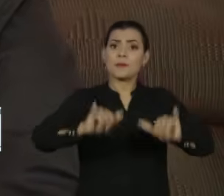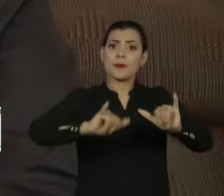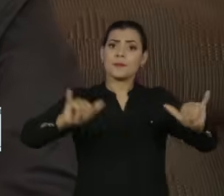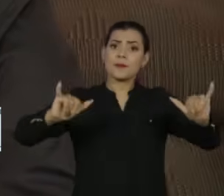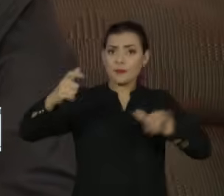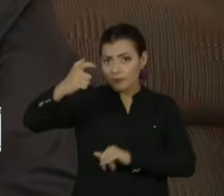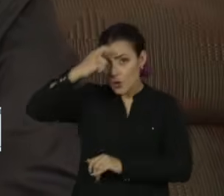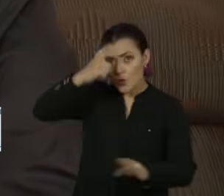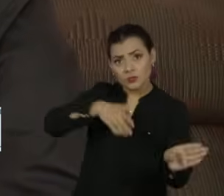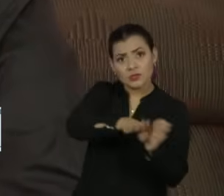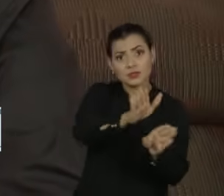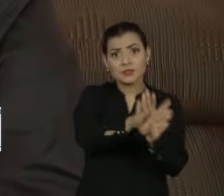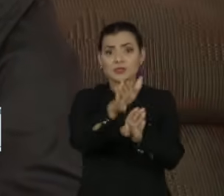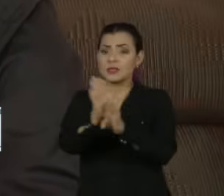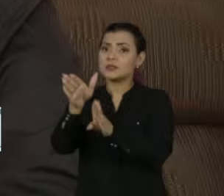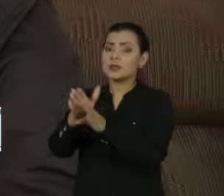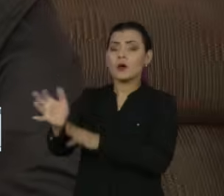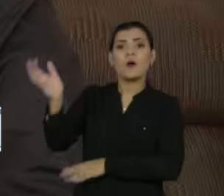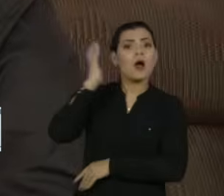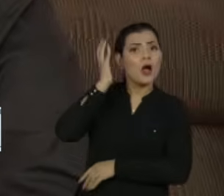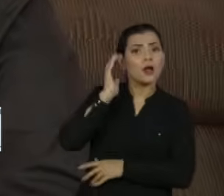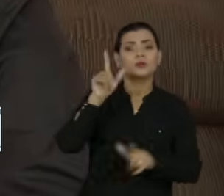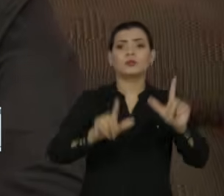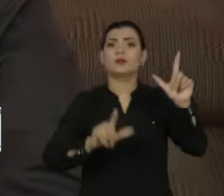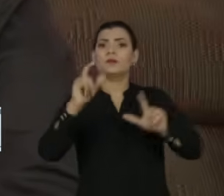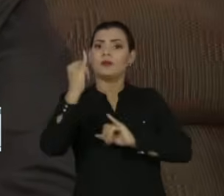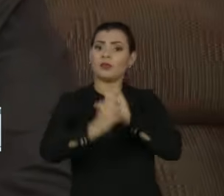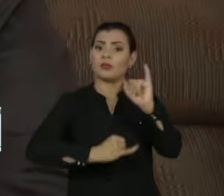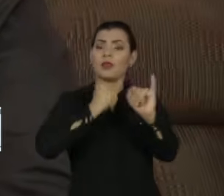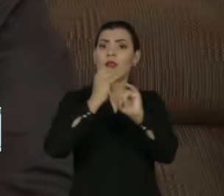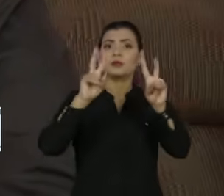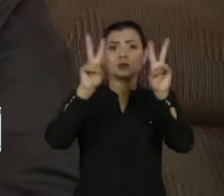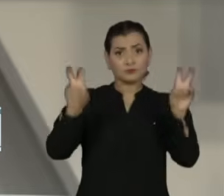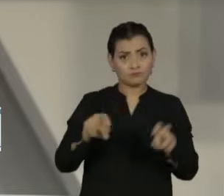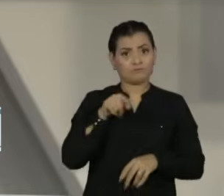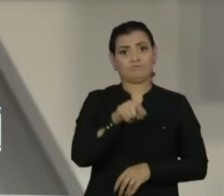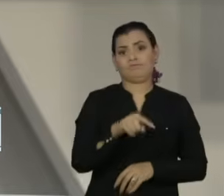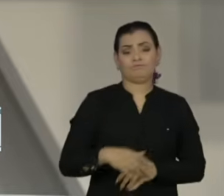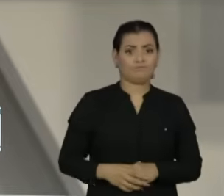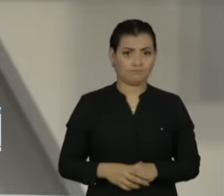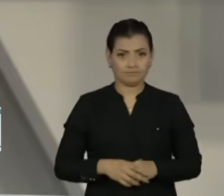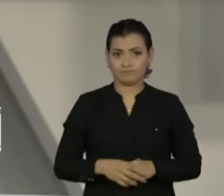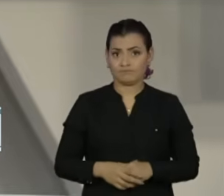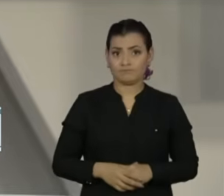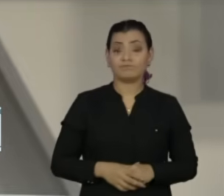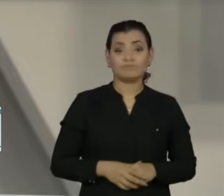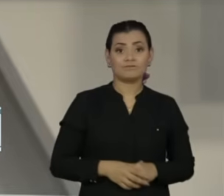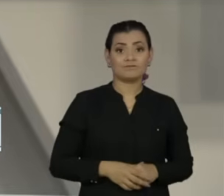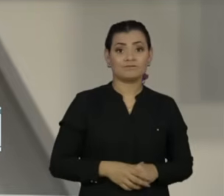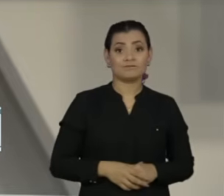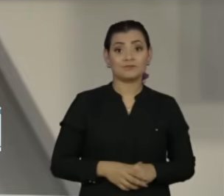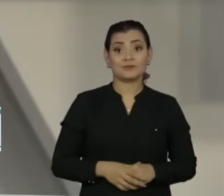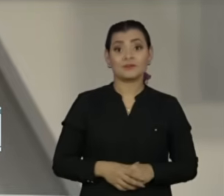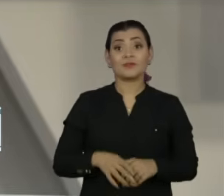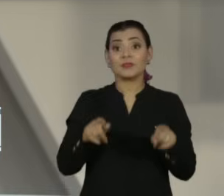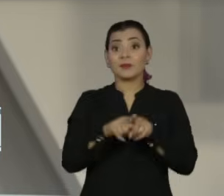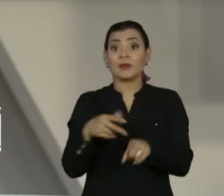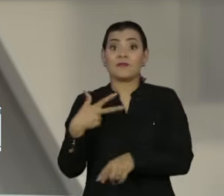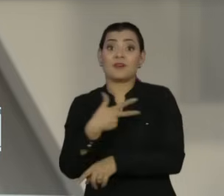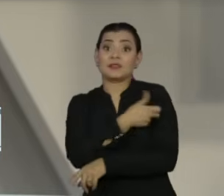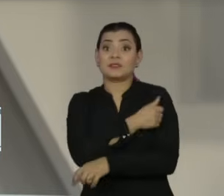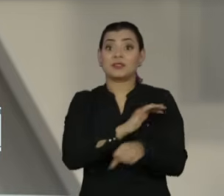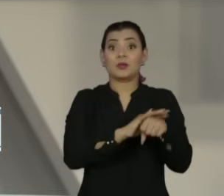de conscientização, rádio, TV, internet, sobre psoríase. A tão aguardada vacina